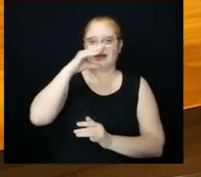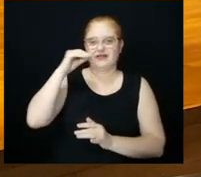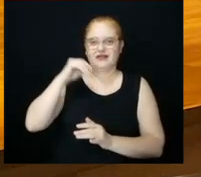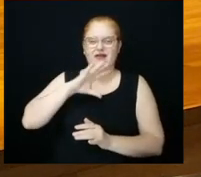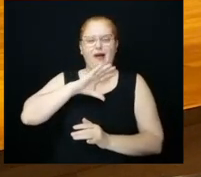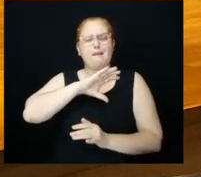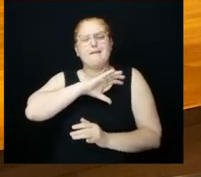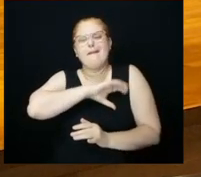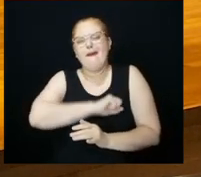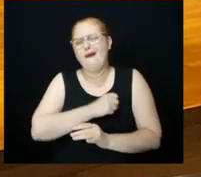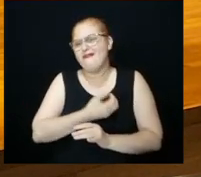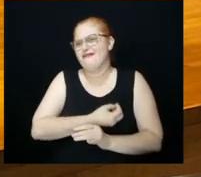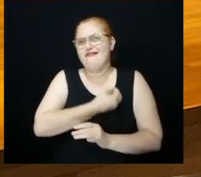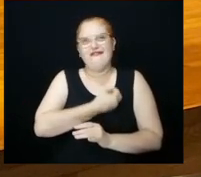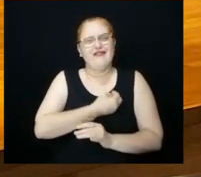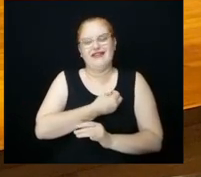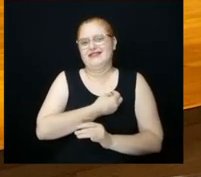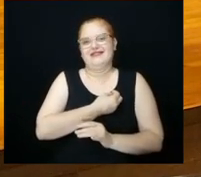da vida dela, a grande paixão.